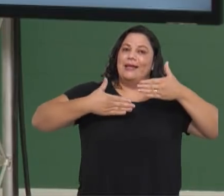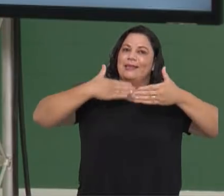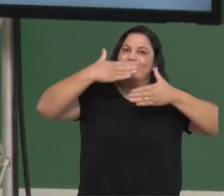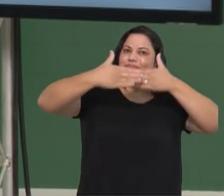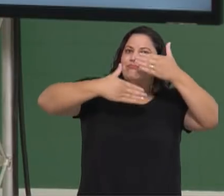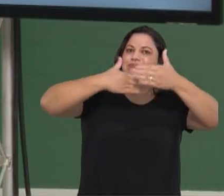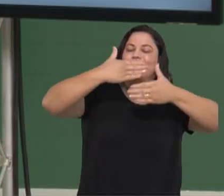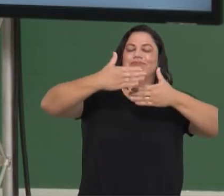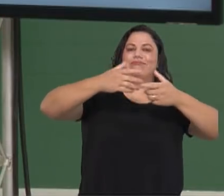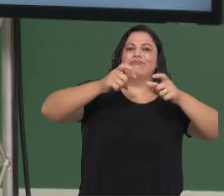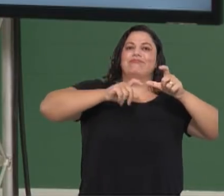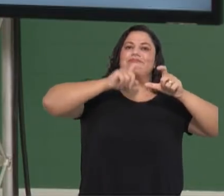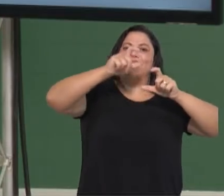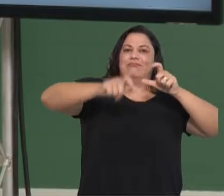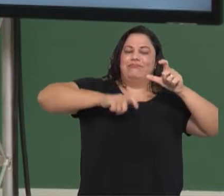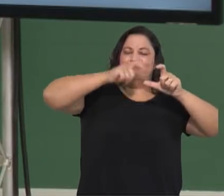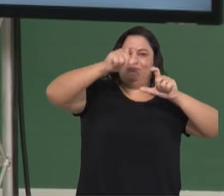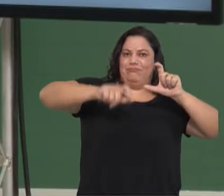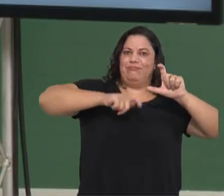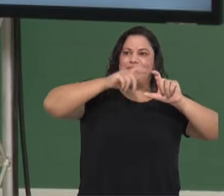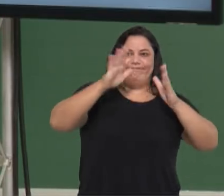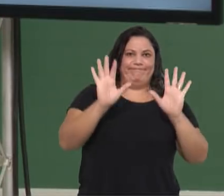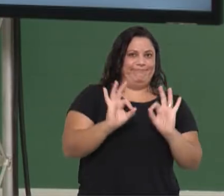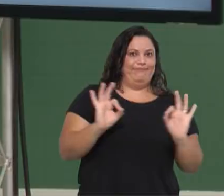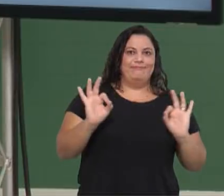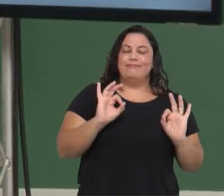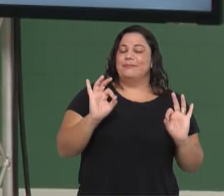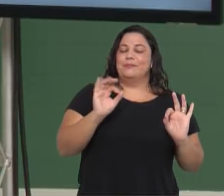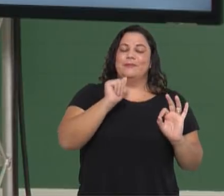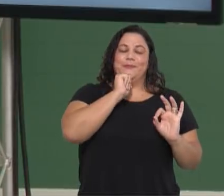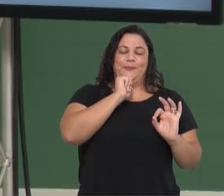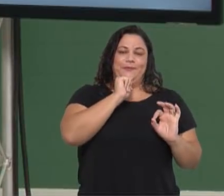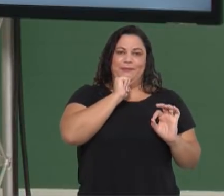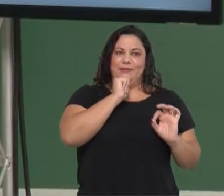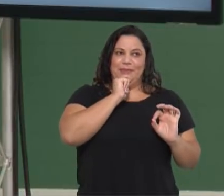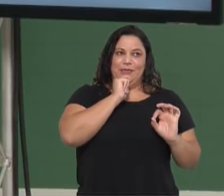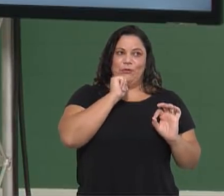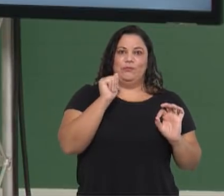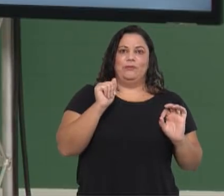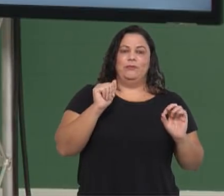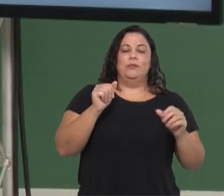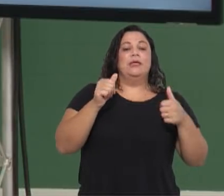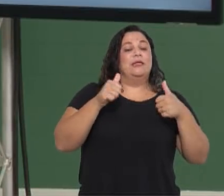haver uma flexão em pessoa, em tempo, tá? A isso nós chamamos de